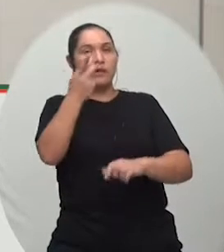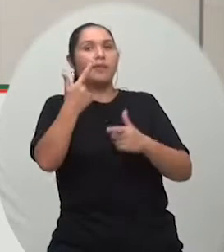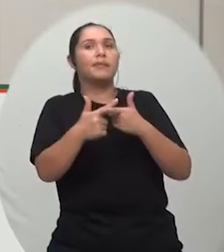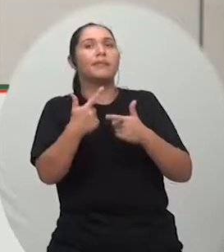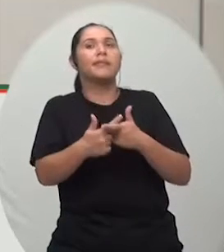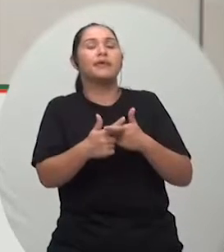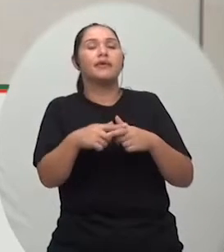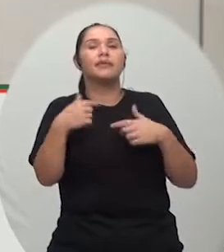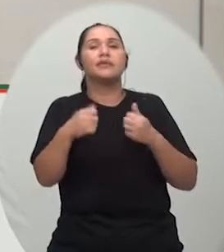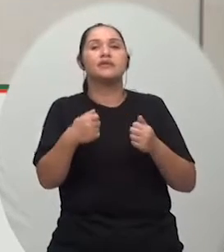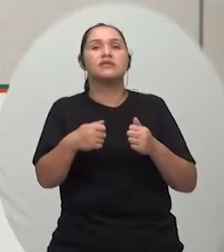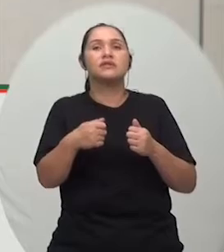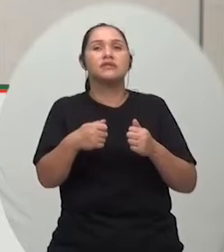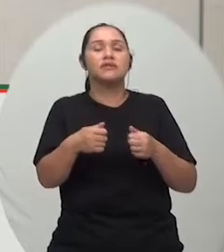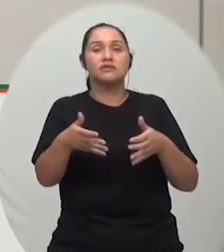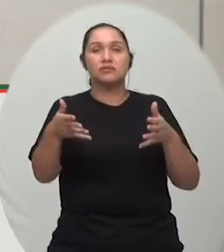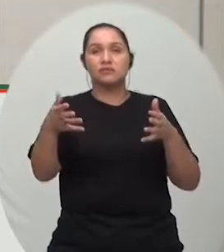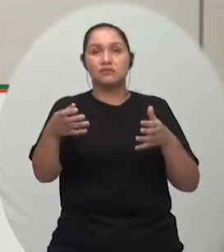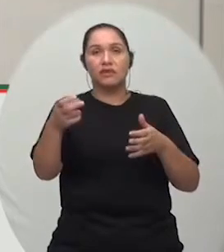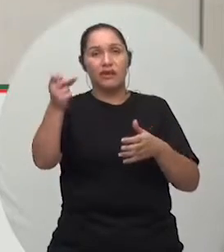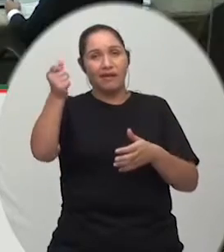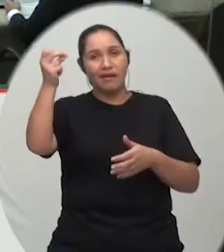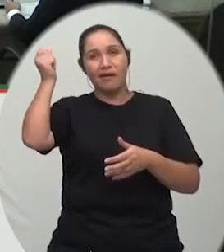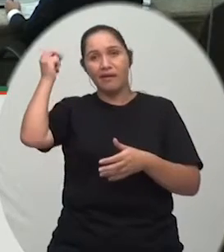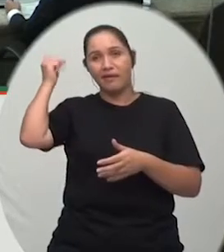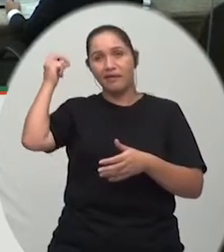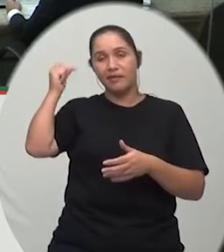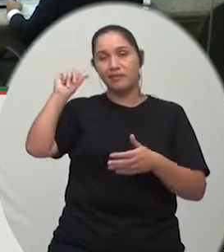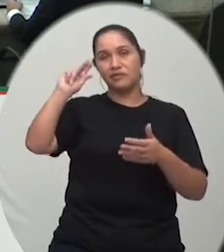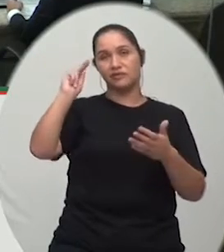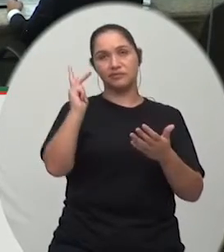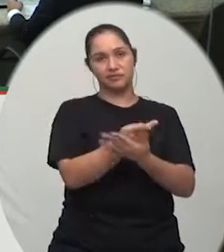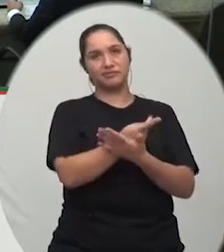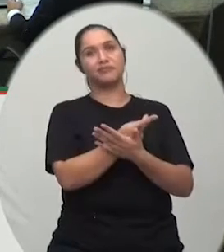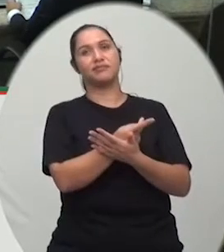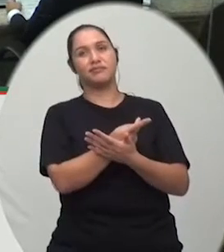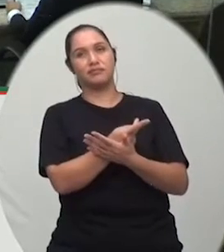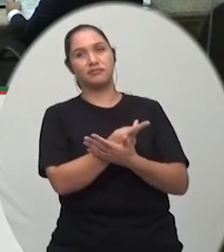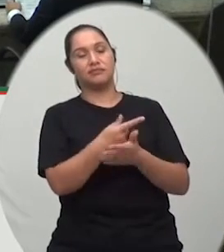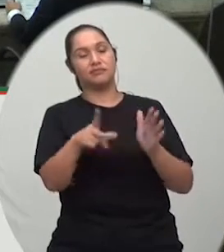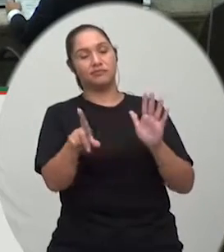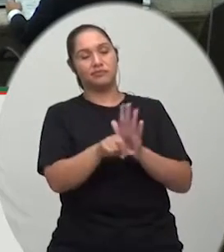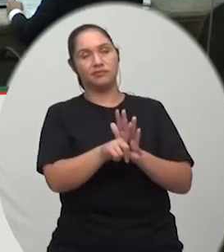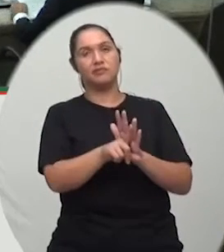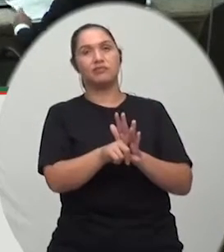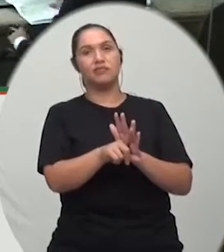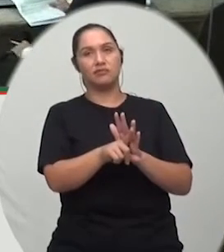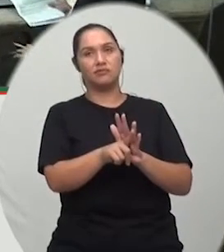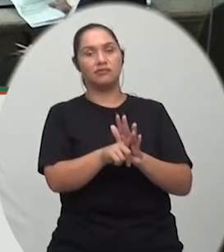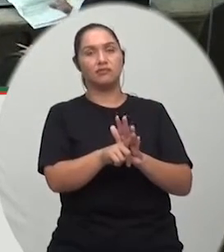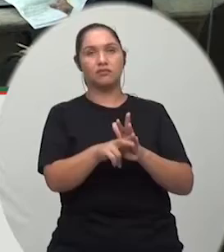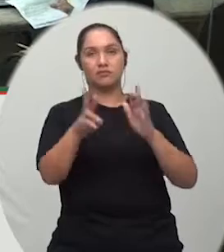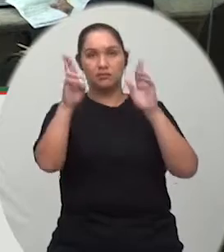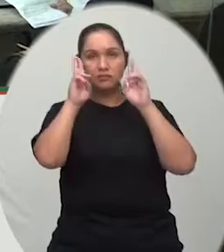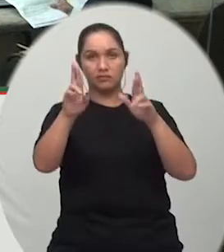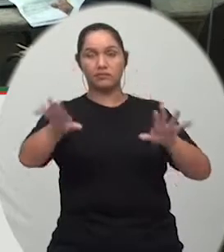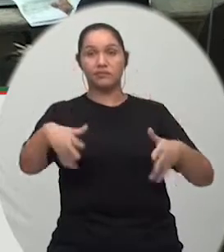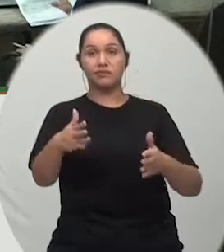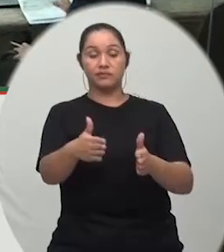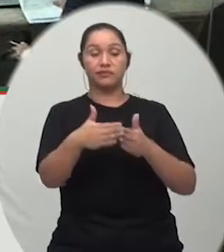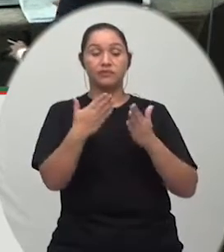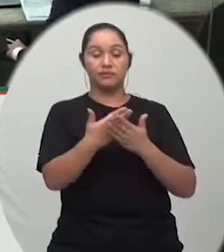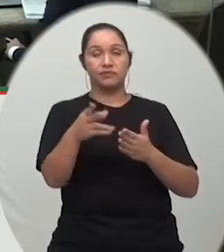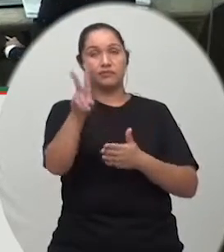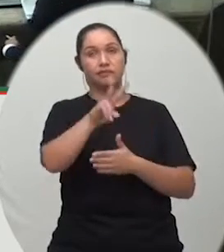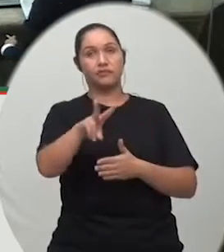sido colocado em prática há muito tempo. Então, o nosso requerimento, vereadores e vereadoras,